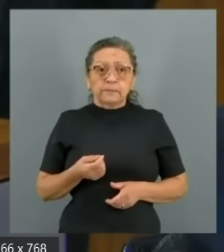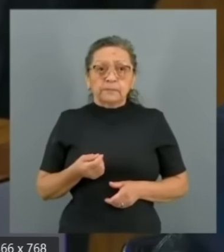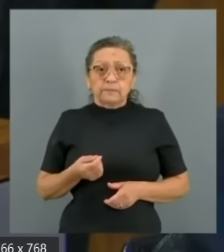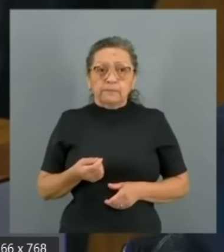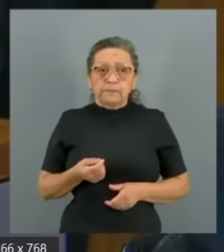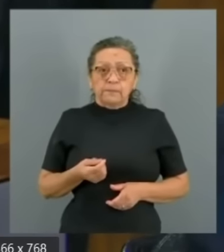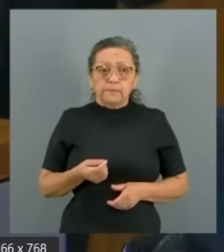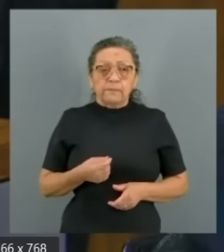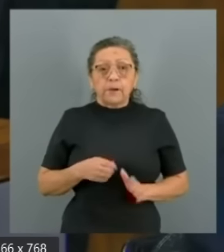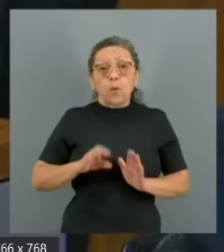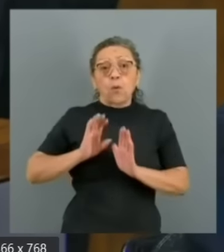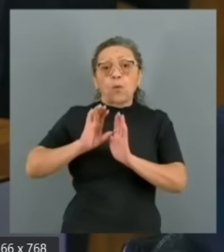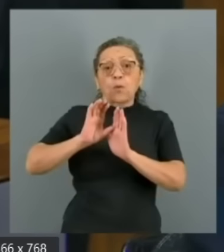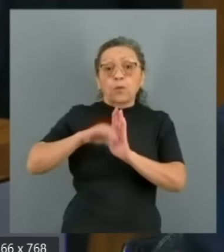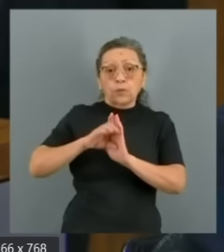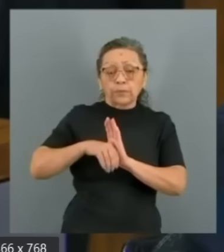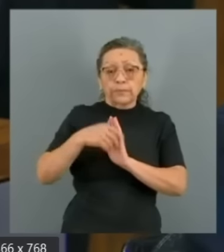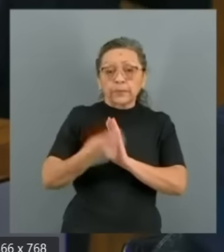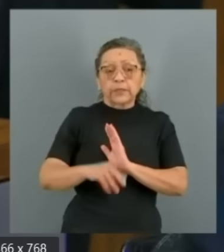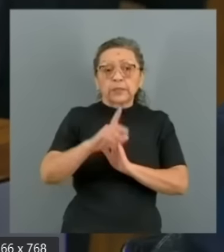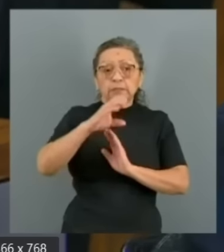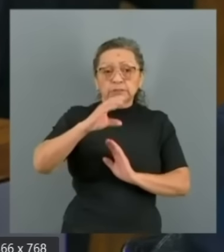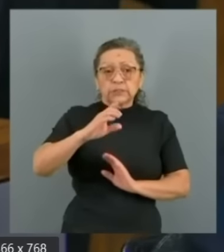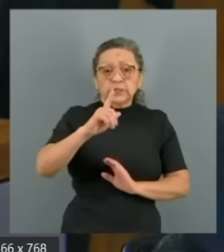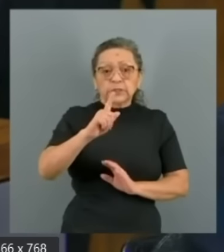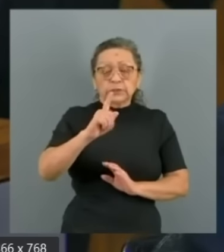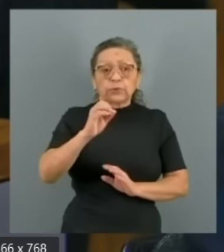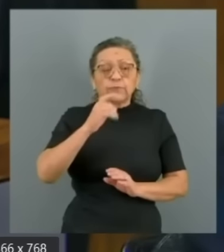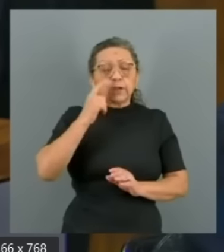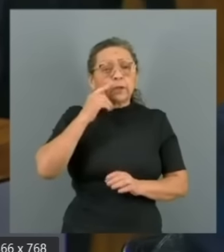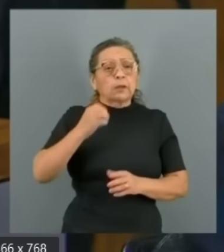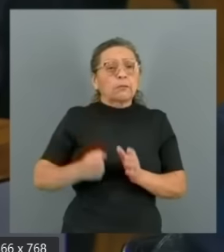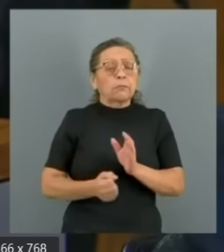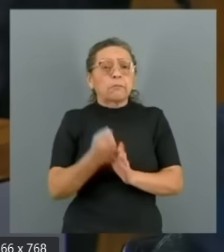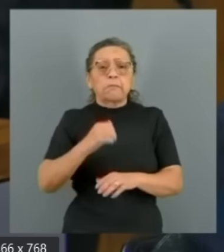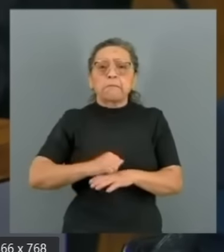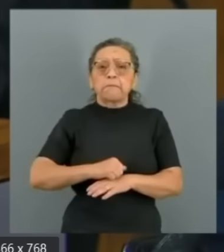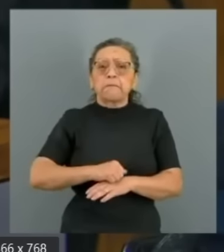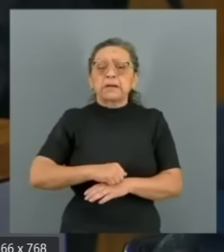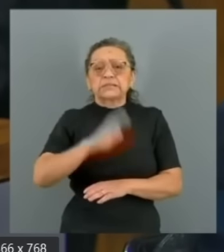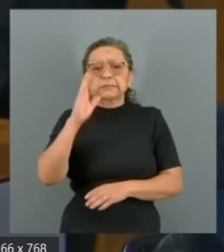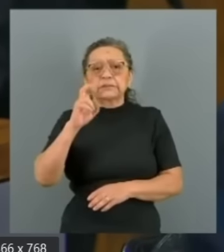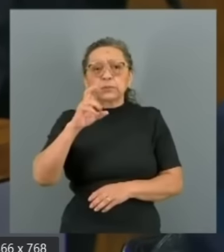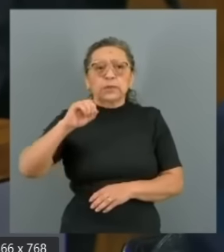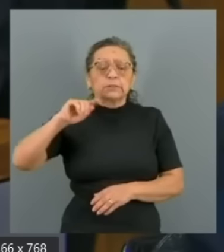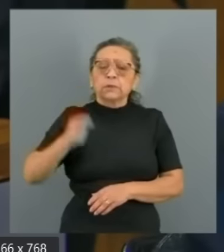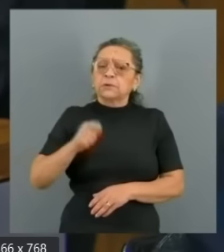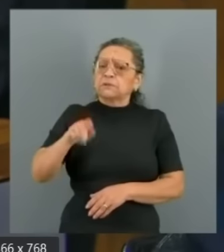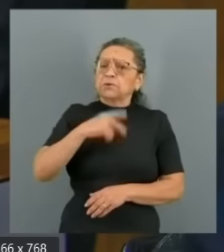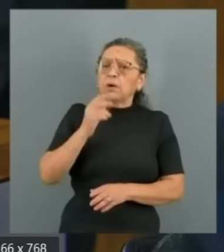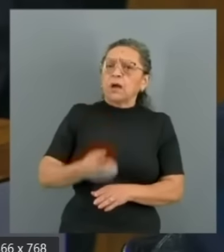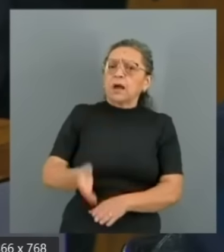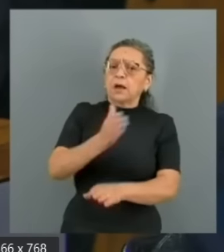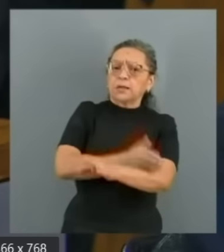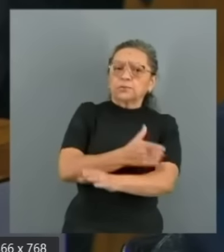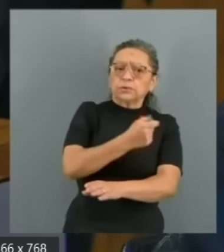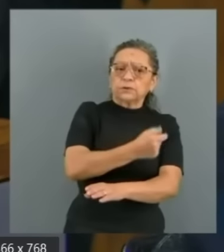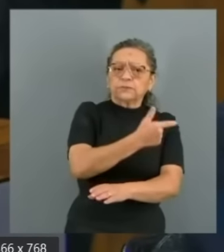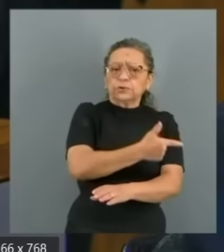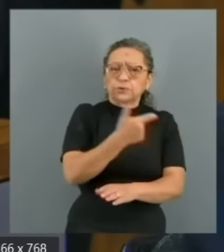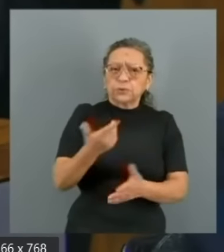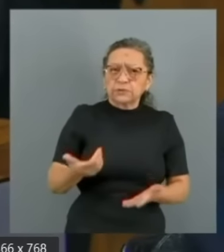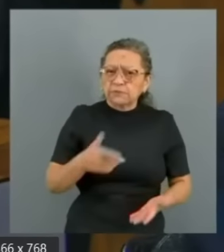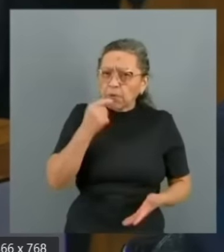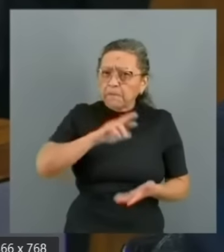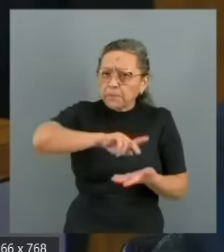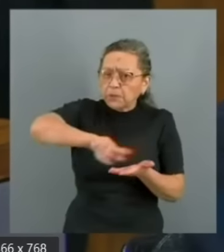o conceito da CGU foi o número acima de 50 mil, Vossa Senhoria se referiu a 2022, falando no plural. Me parece que